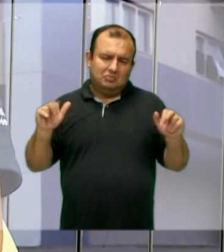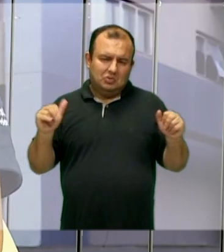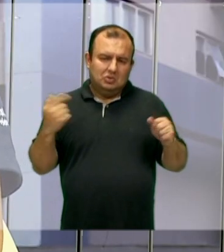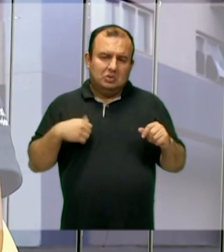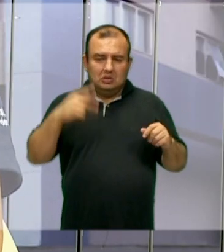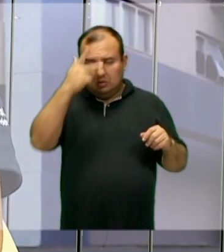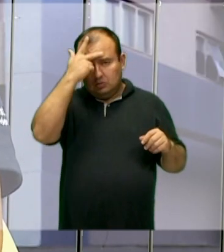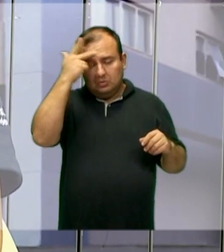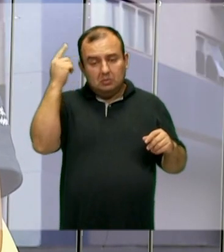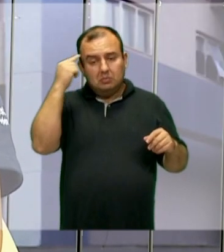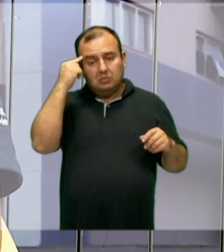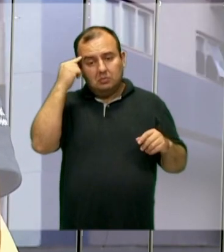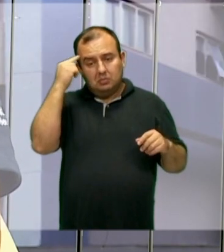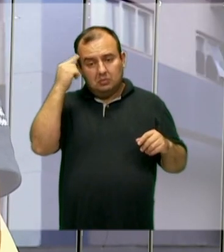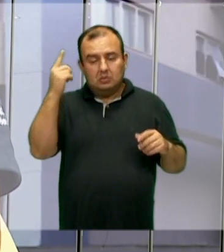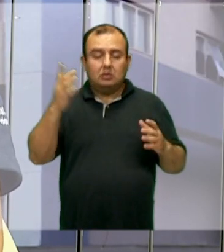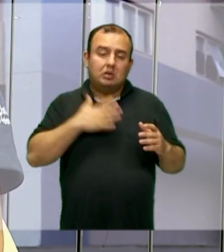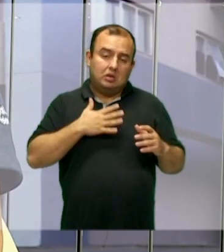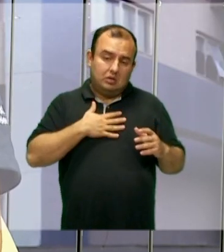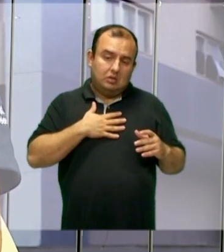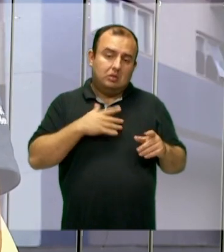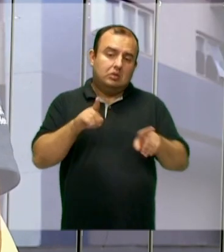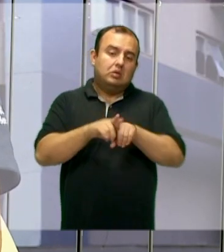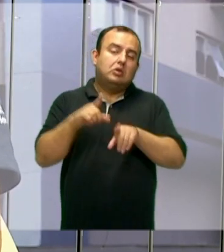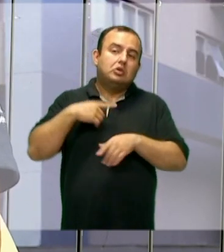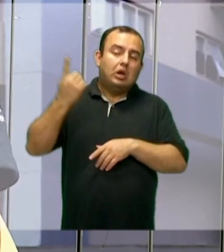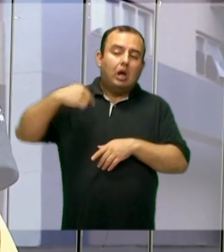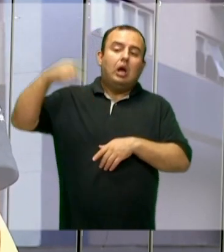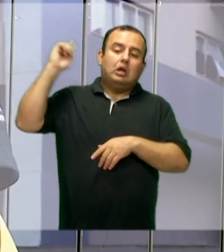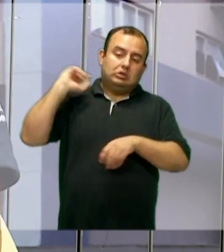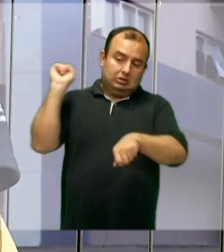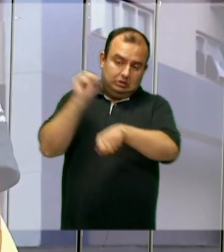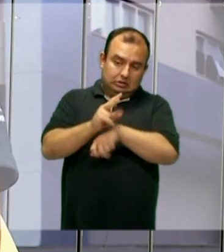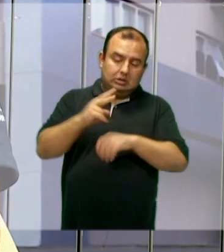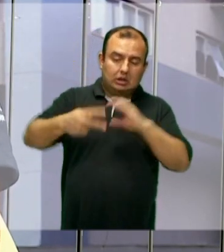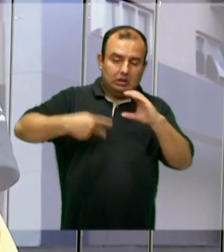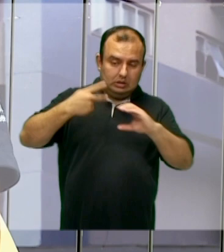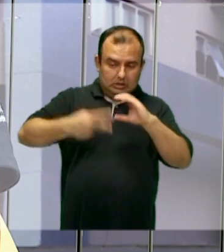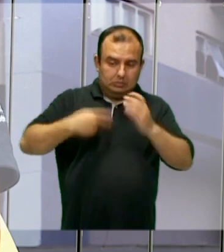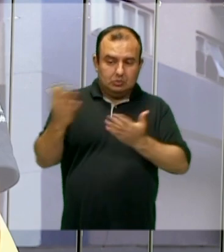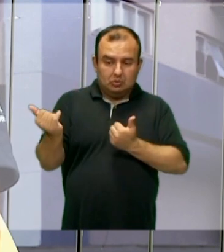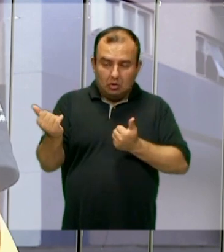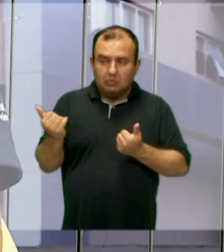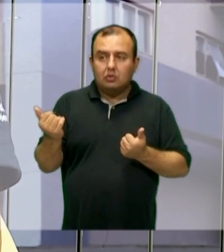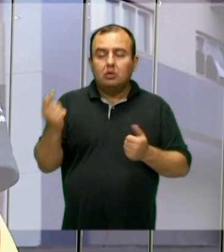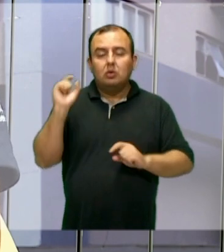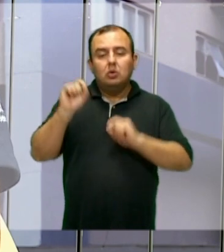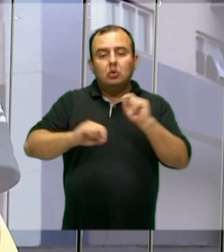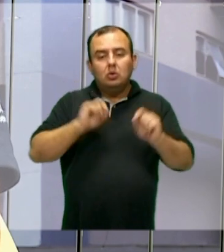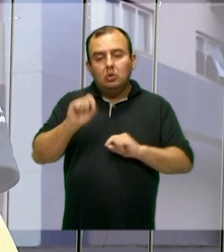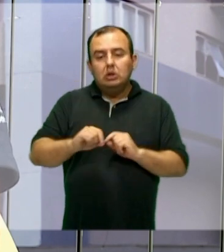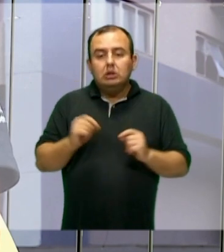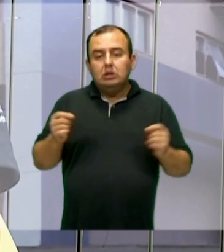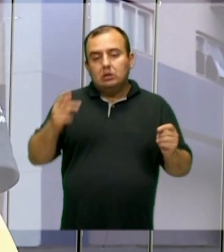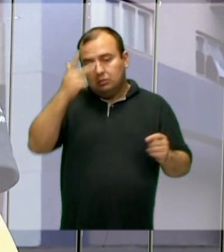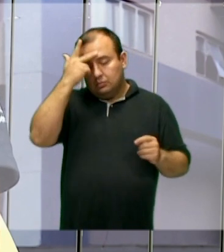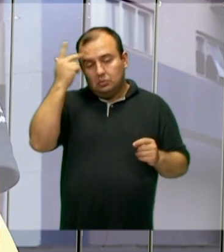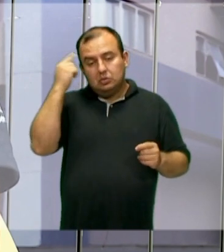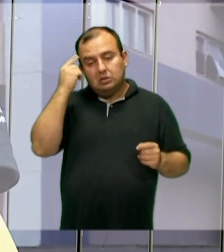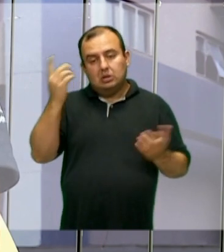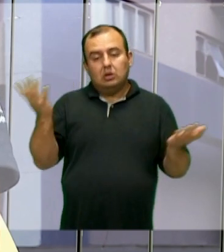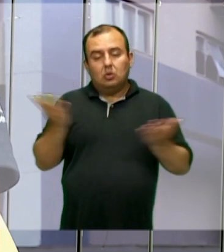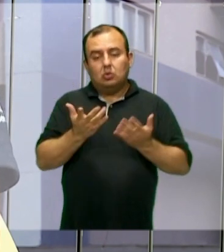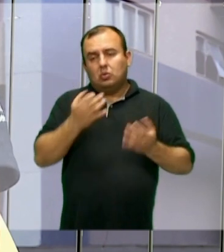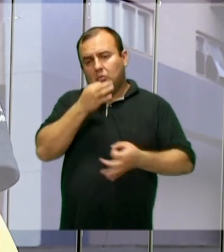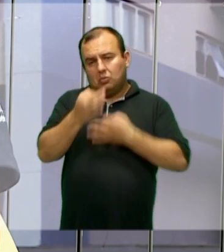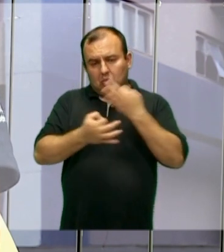vezes as pessoas têm, que é o meu caso, inclusive, que eu tinha antes de entrar na Câmara Mirim, as visões que as pessoas tinham e ainda têm